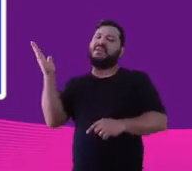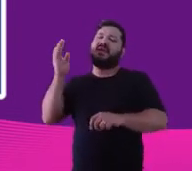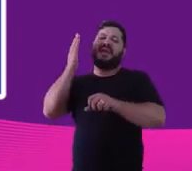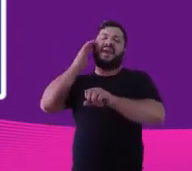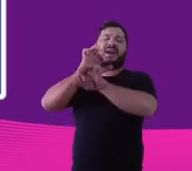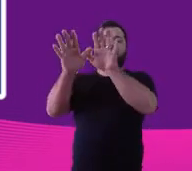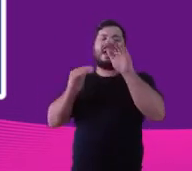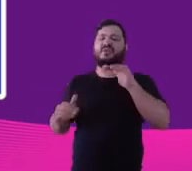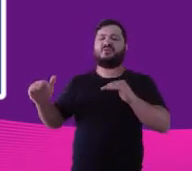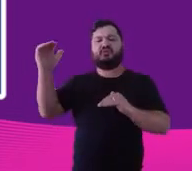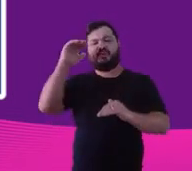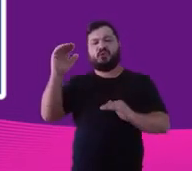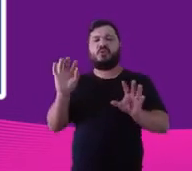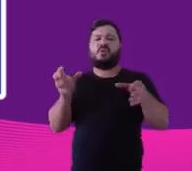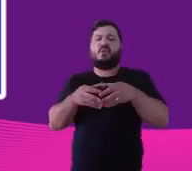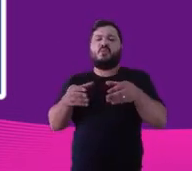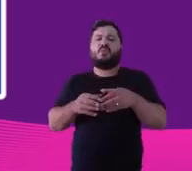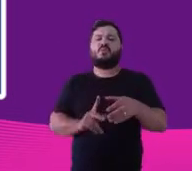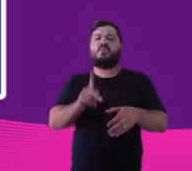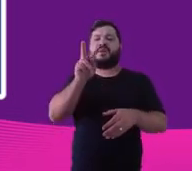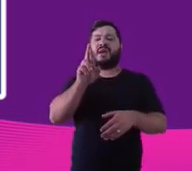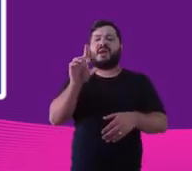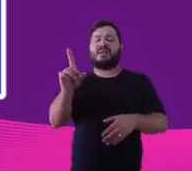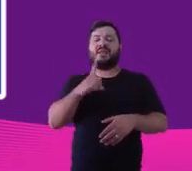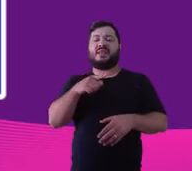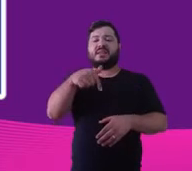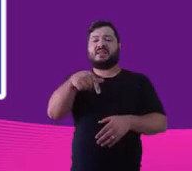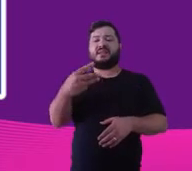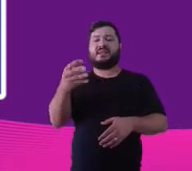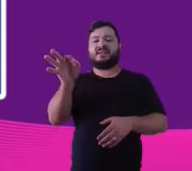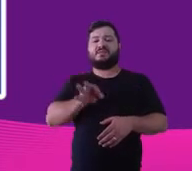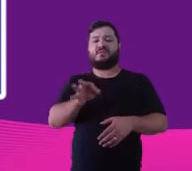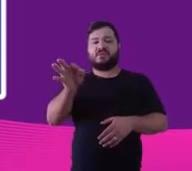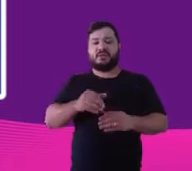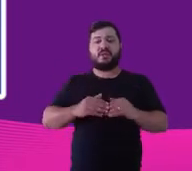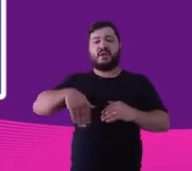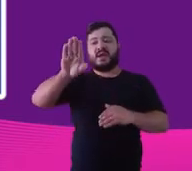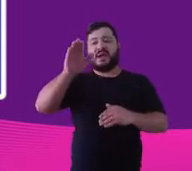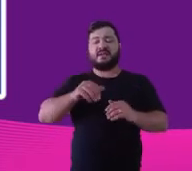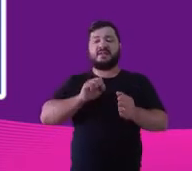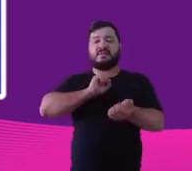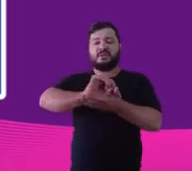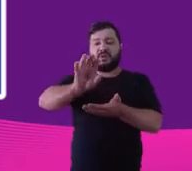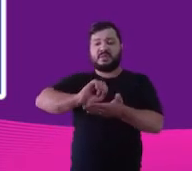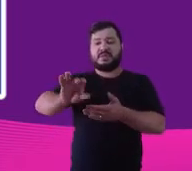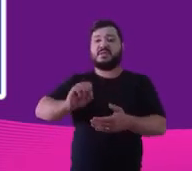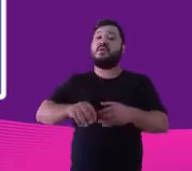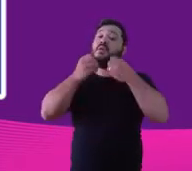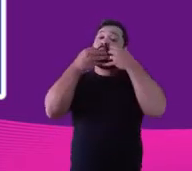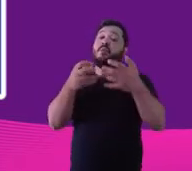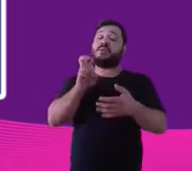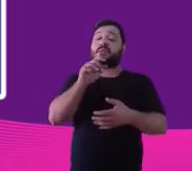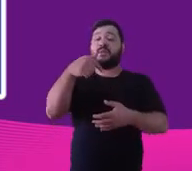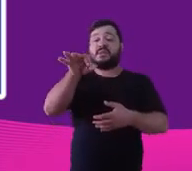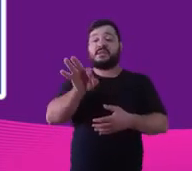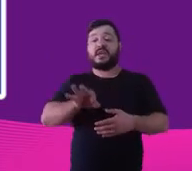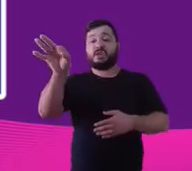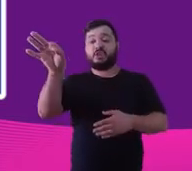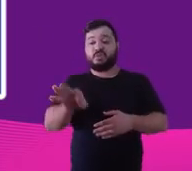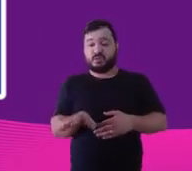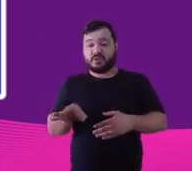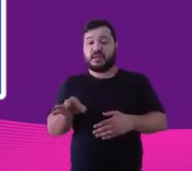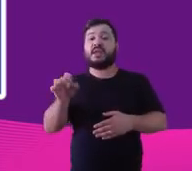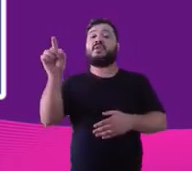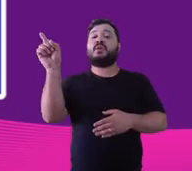né para o grupo do KLB com 73 por cento acima de emissão não passar muito boa 57 por cento